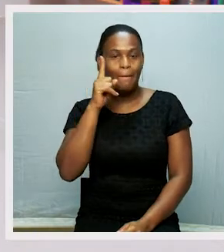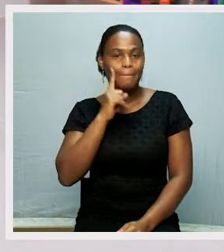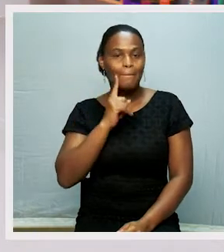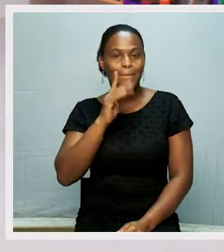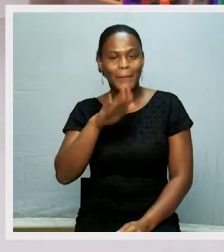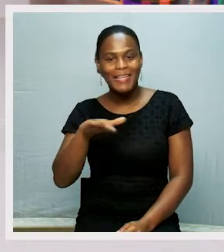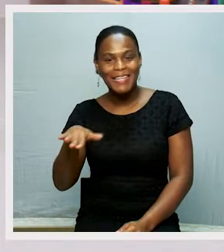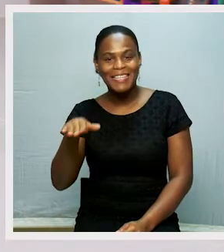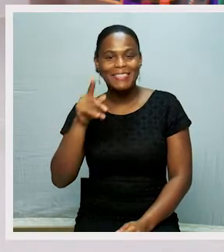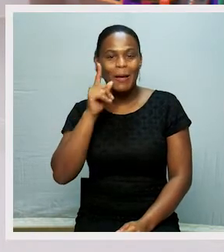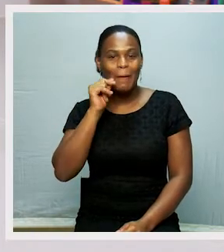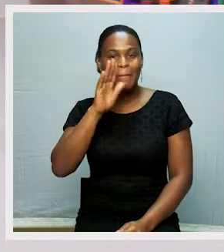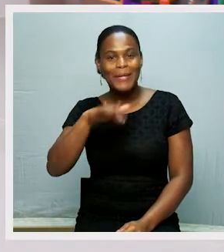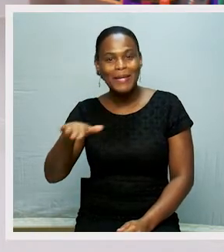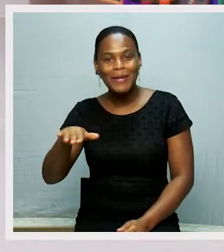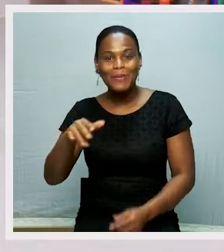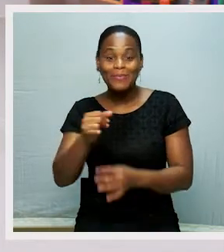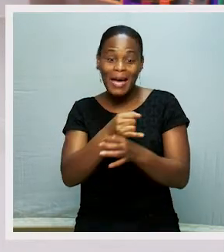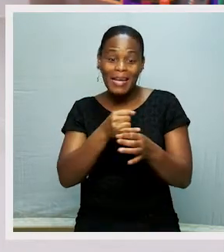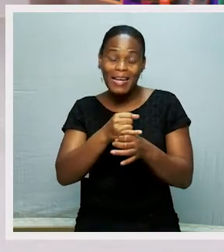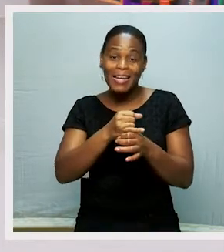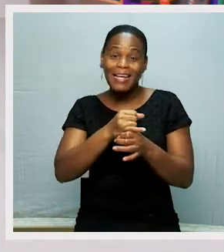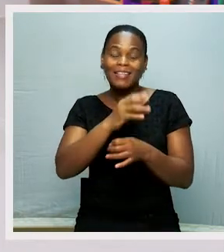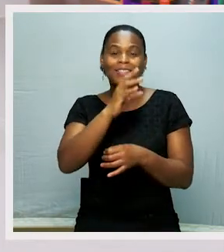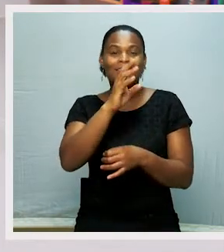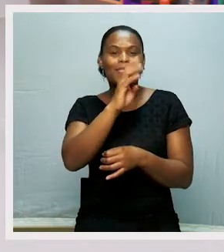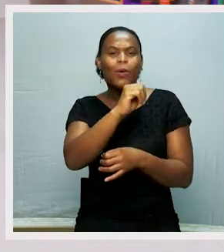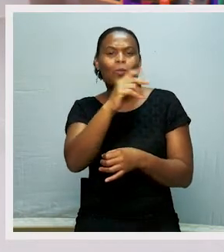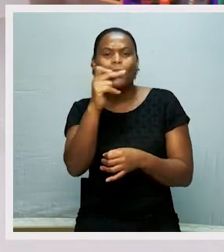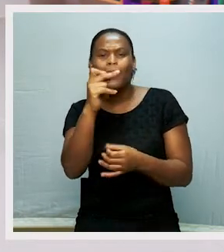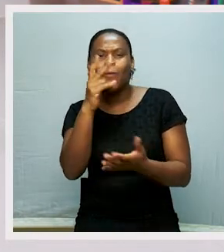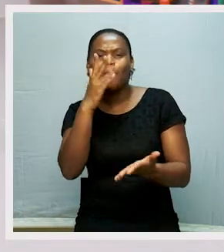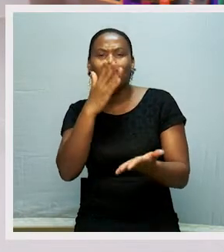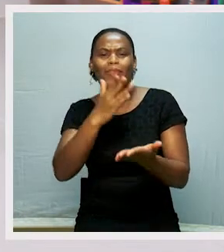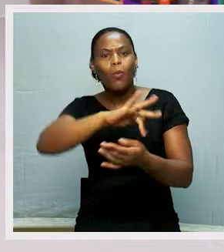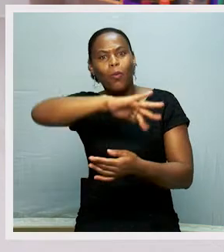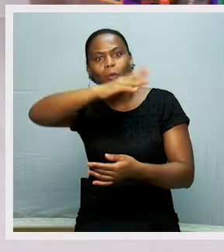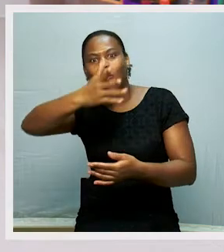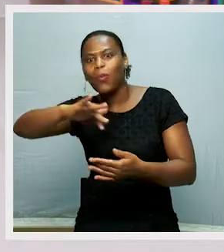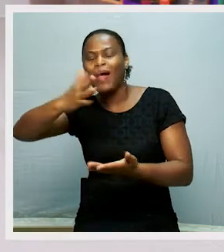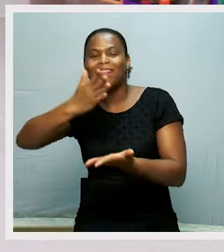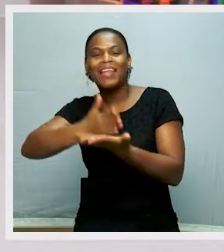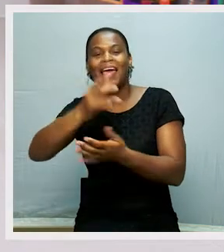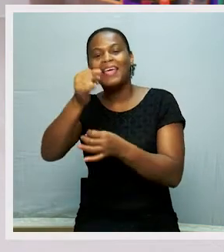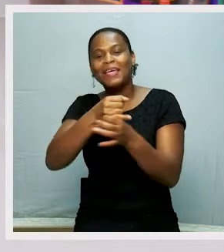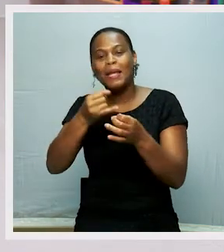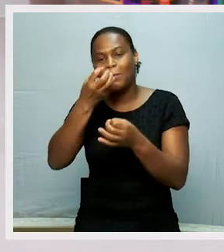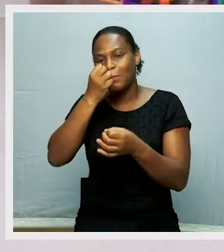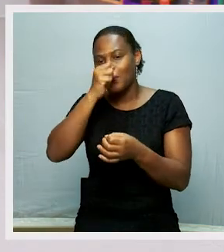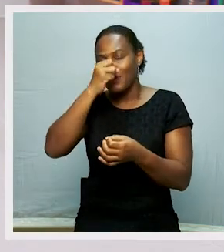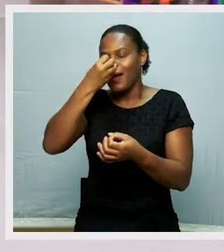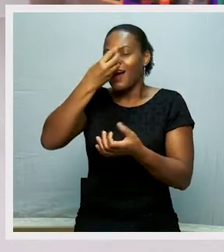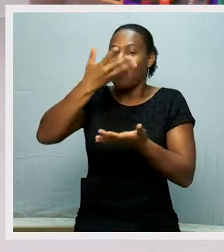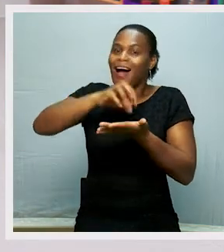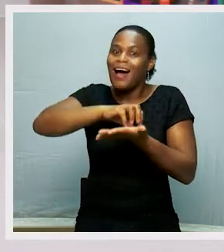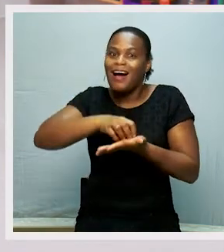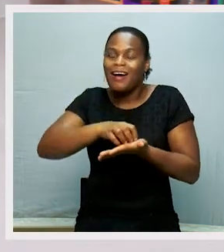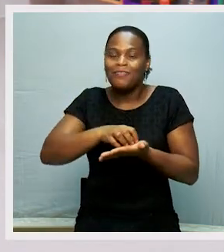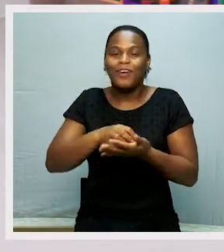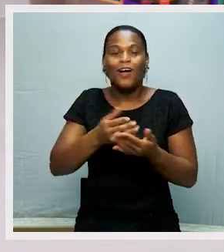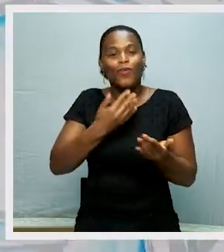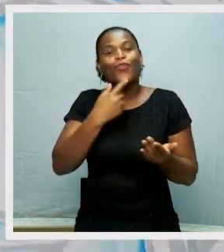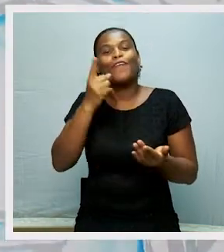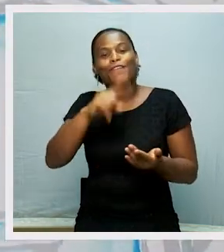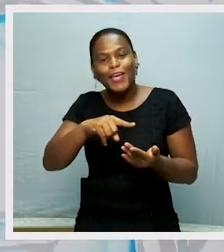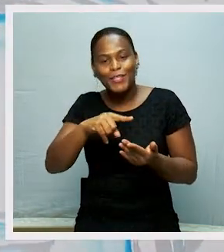dia, meninas e meninos de Santo Antão, a Brava. De volta estamos no programa Aprender e Estudar em